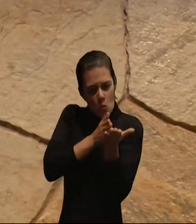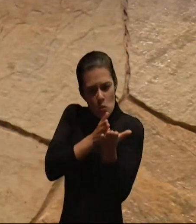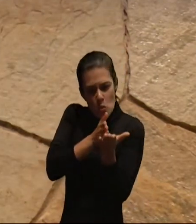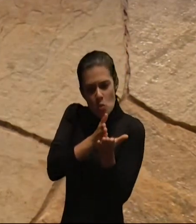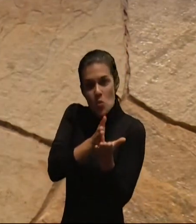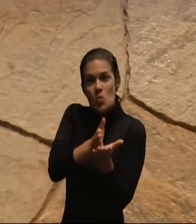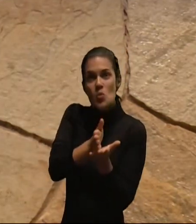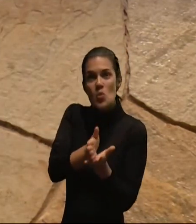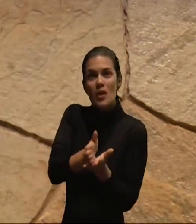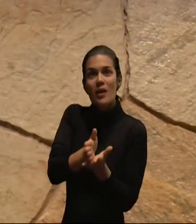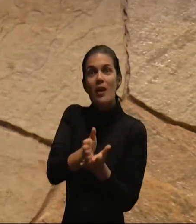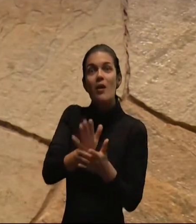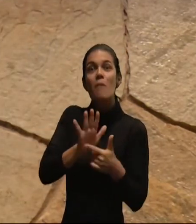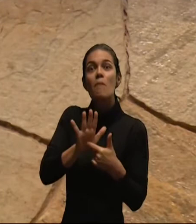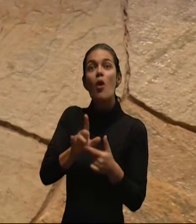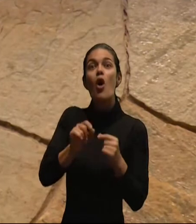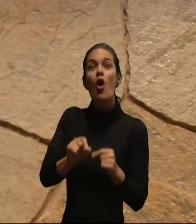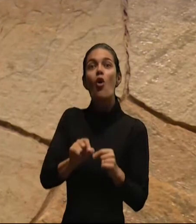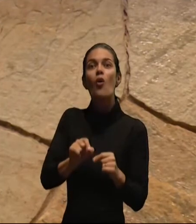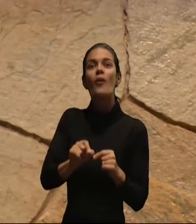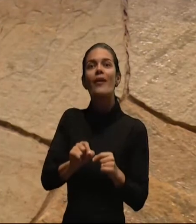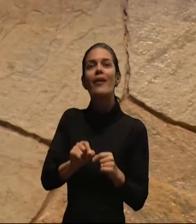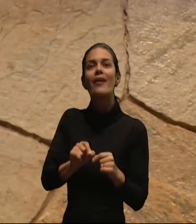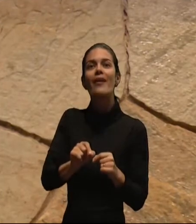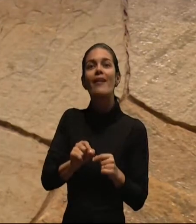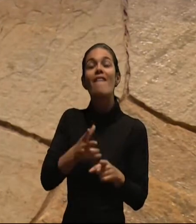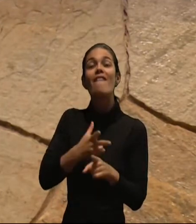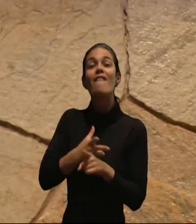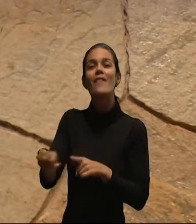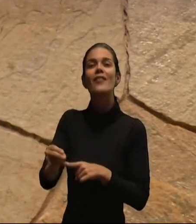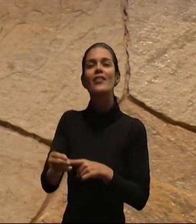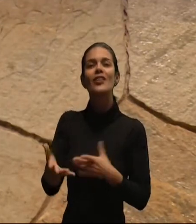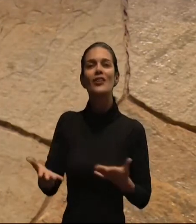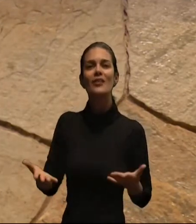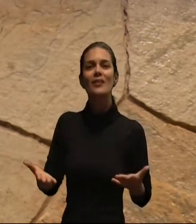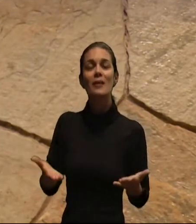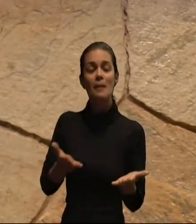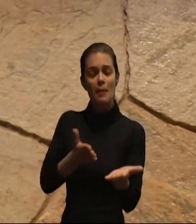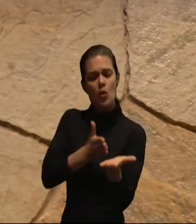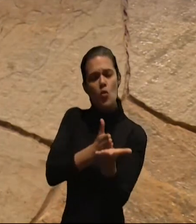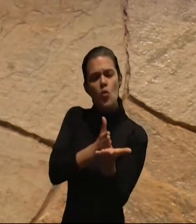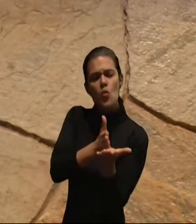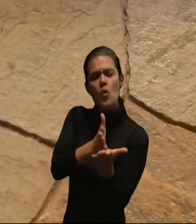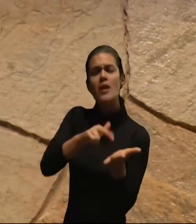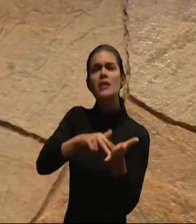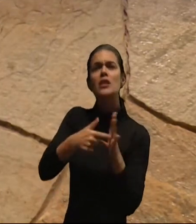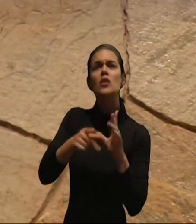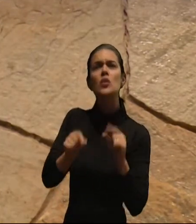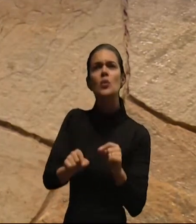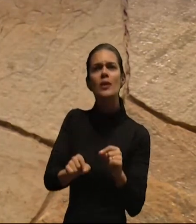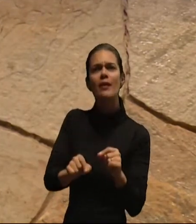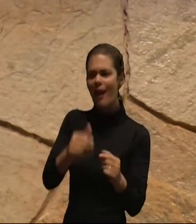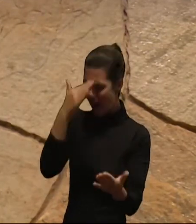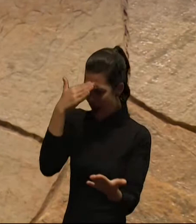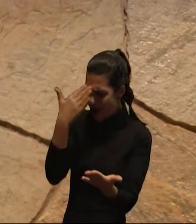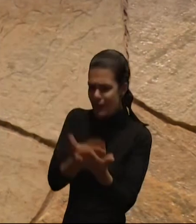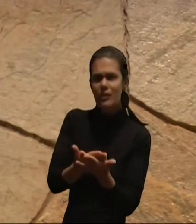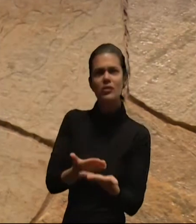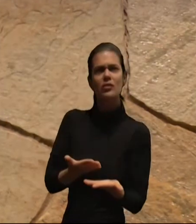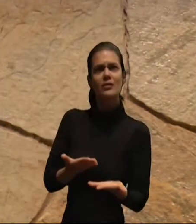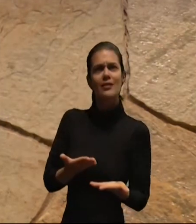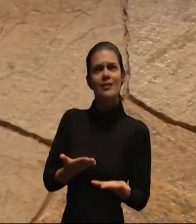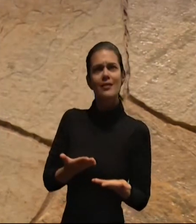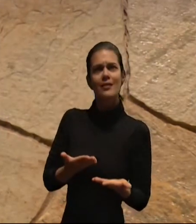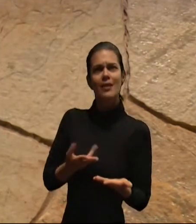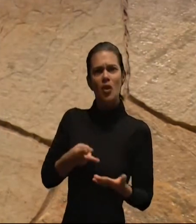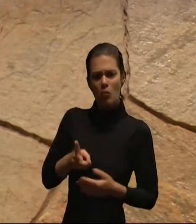resultado da aprovação. Perseverar significa acreditar, persistir a cada dia, a cada tempo, a cada